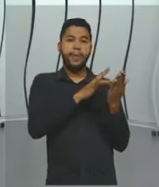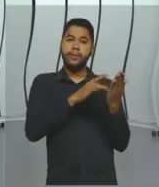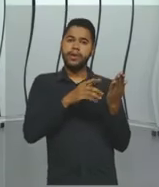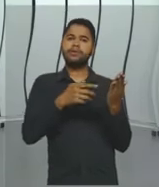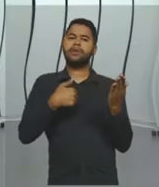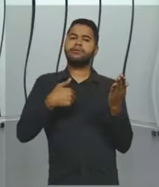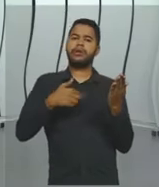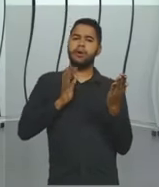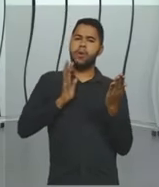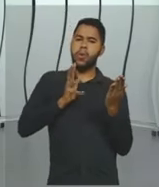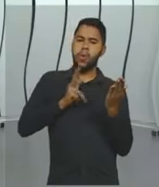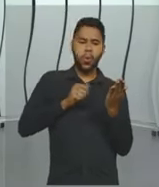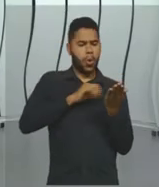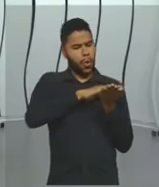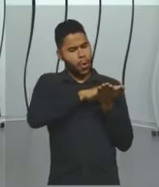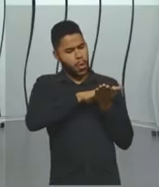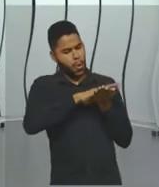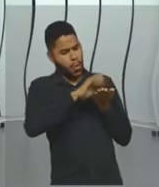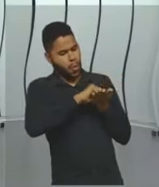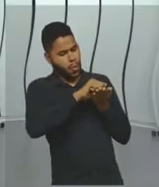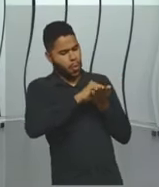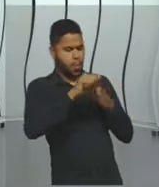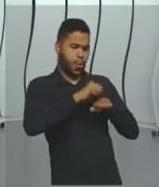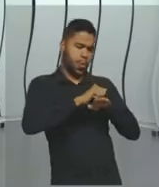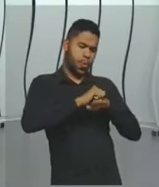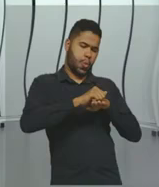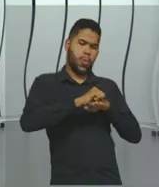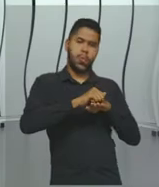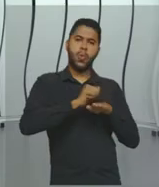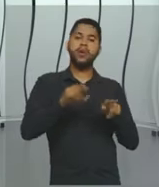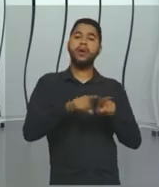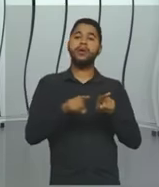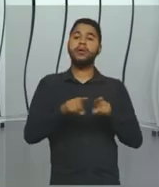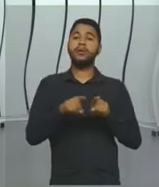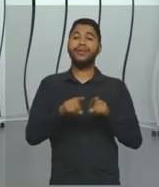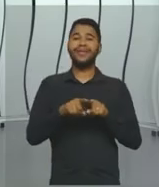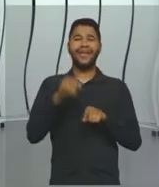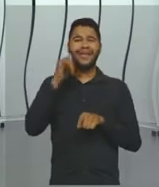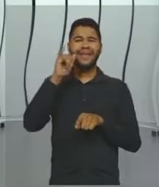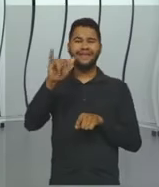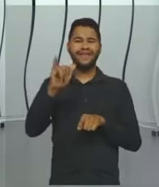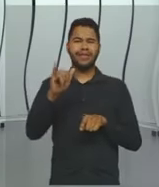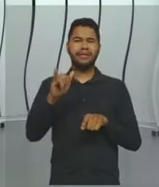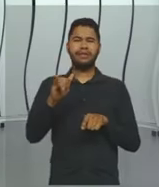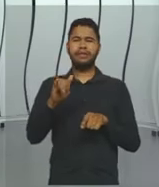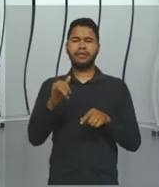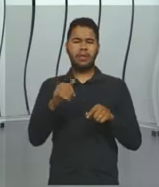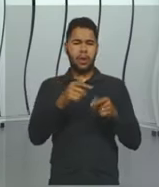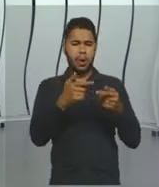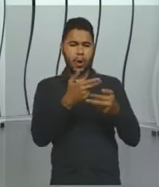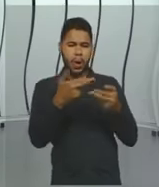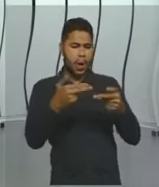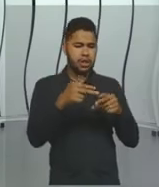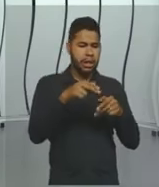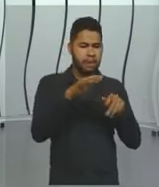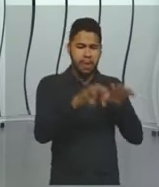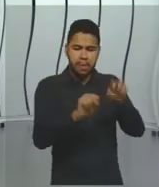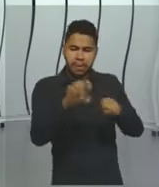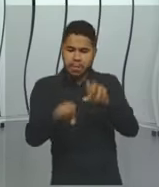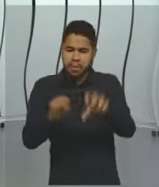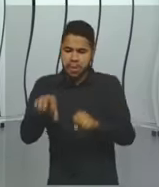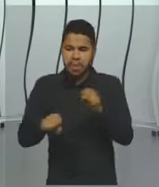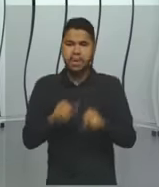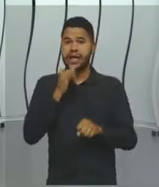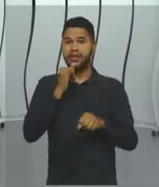então higienizá-lo quando chegar em casa. E don't touch, evitar ficar tocando nas coisas, porque a gente tem essa mania, às vezes vai